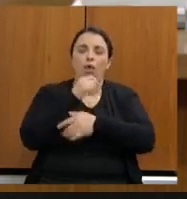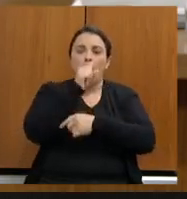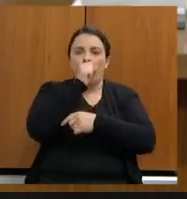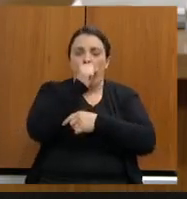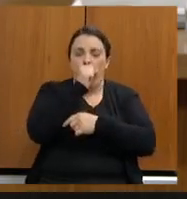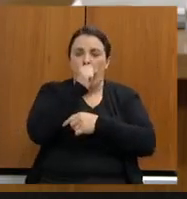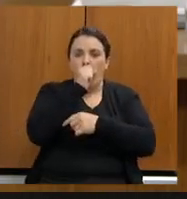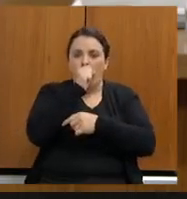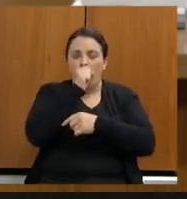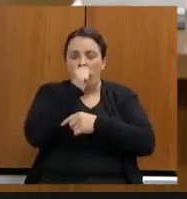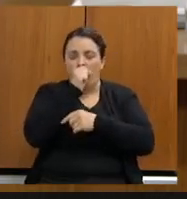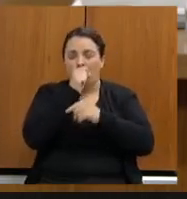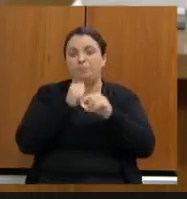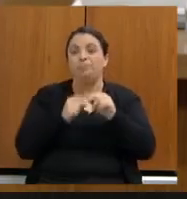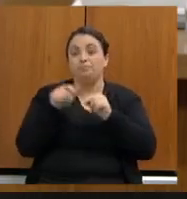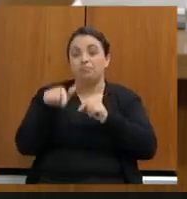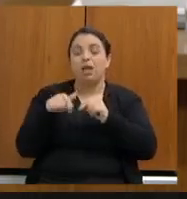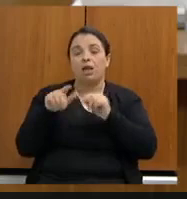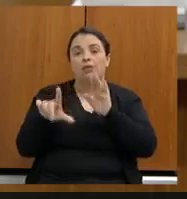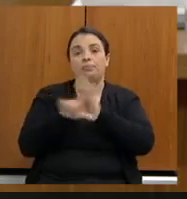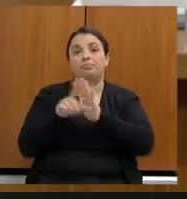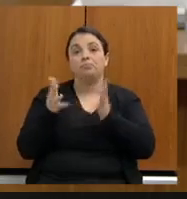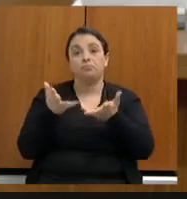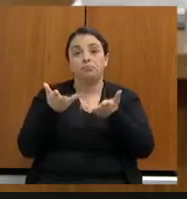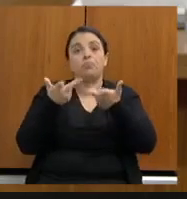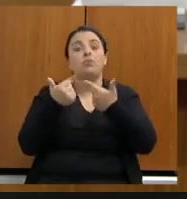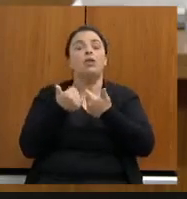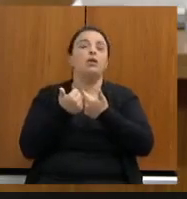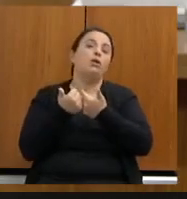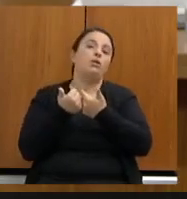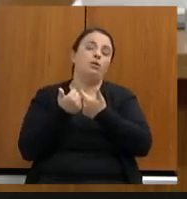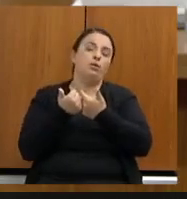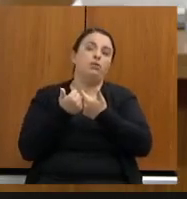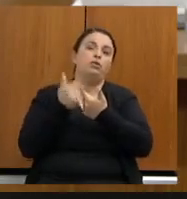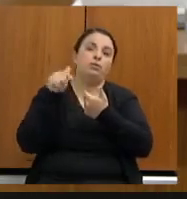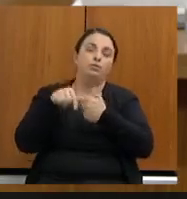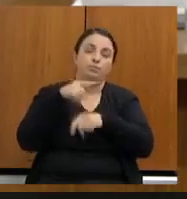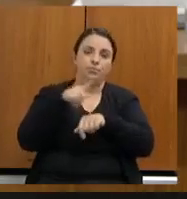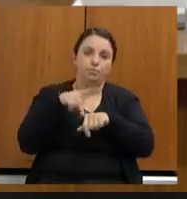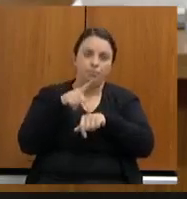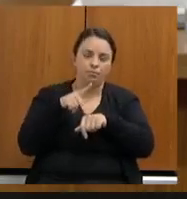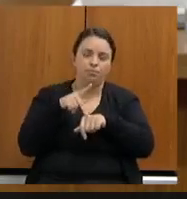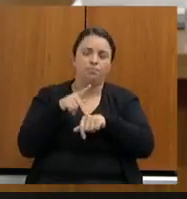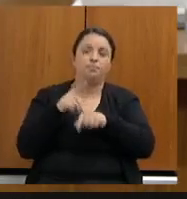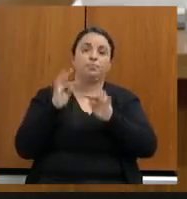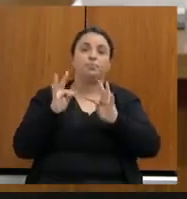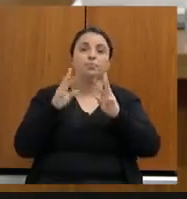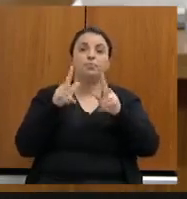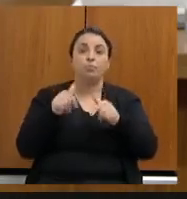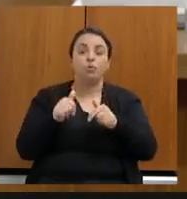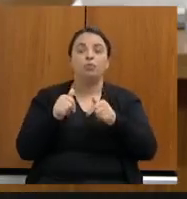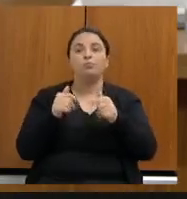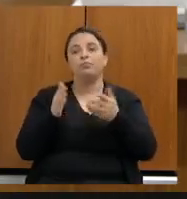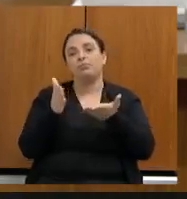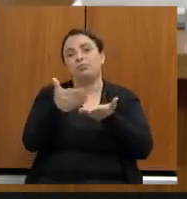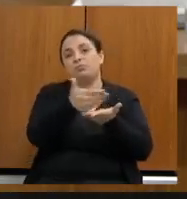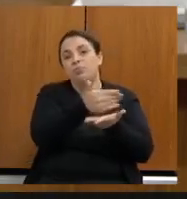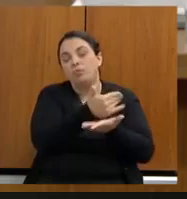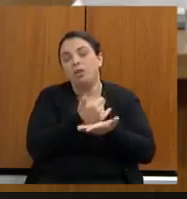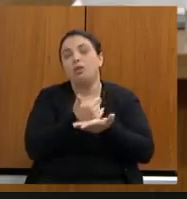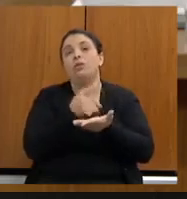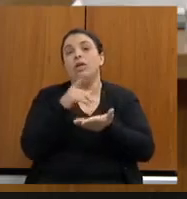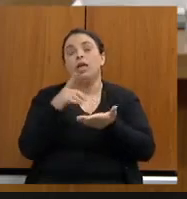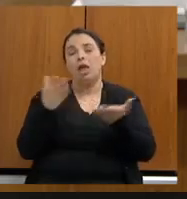melhor lei orgânica aqui no estado do país com relação a congestão todos os dados que dizem respeito à gestão já